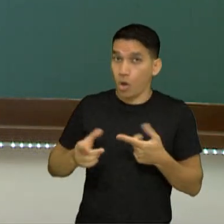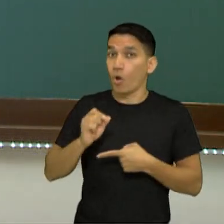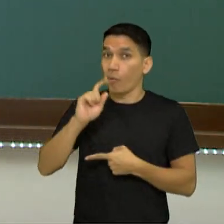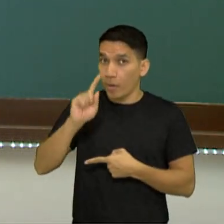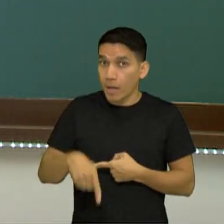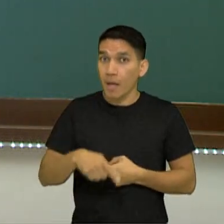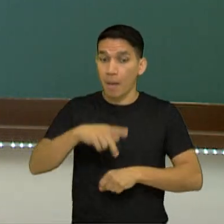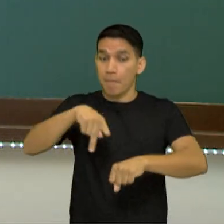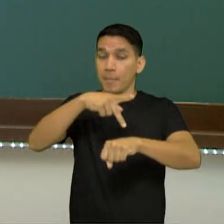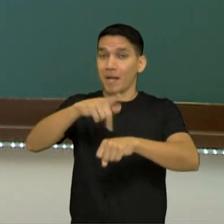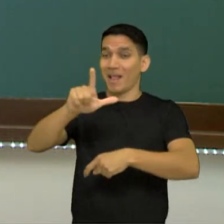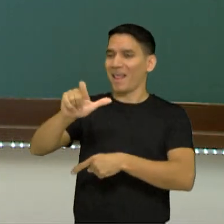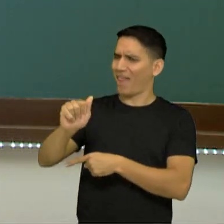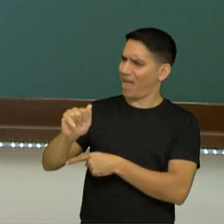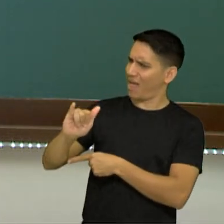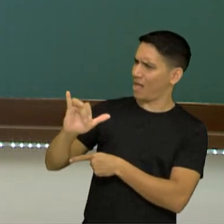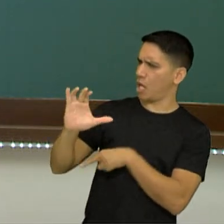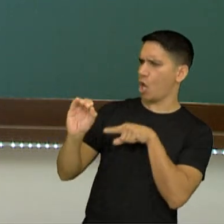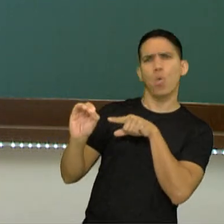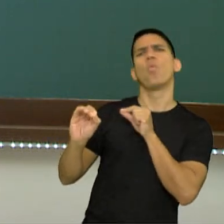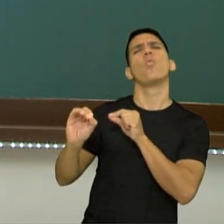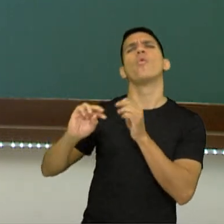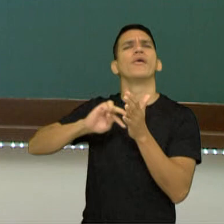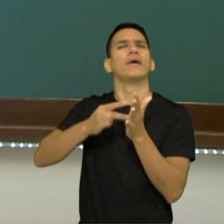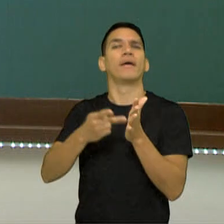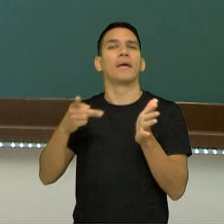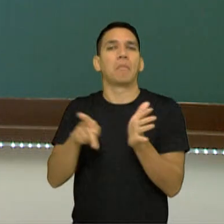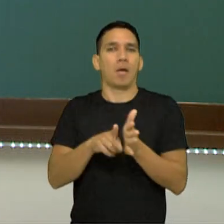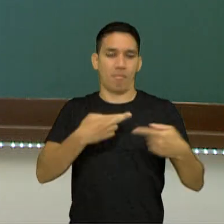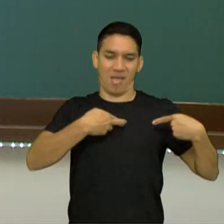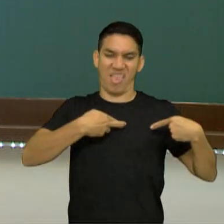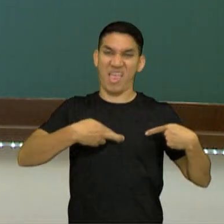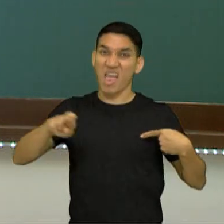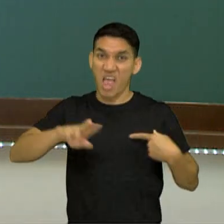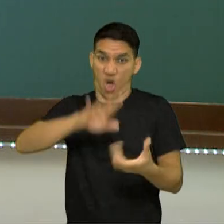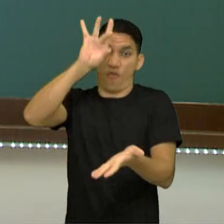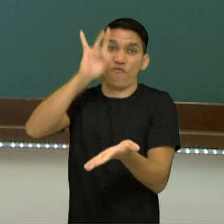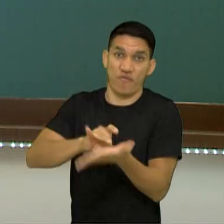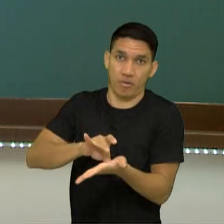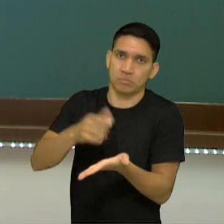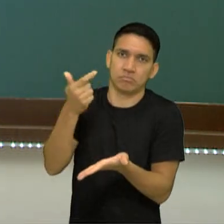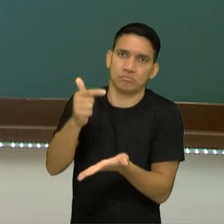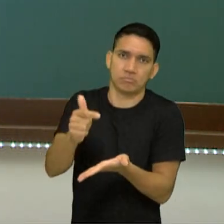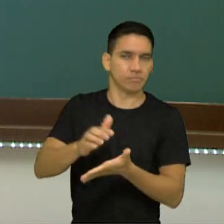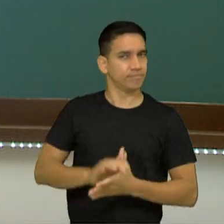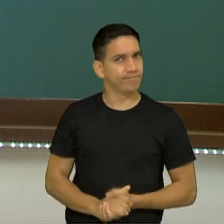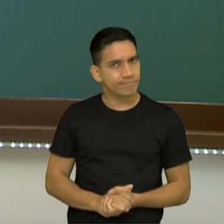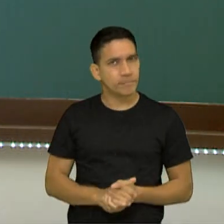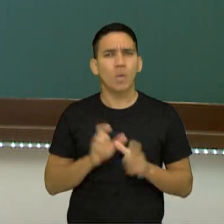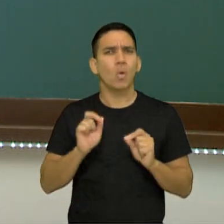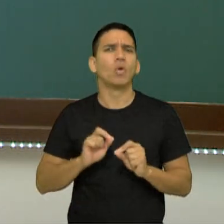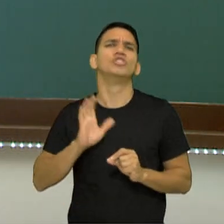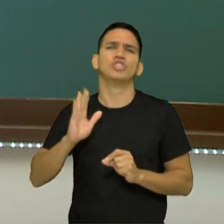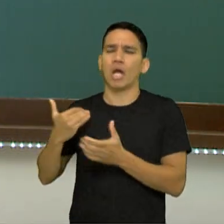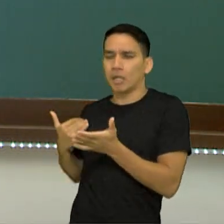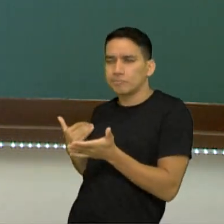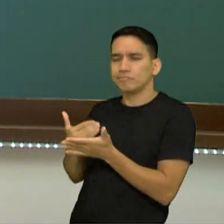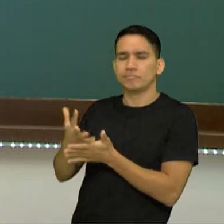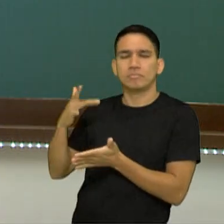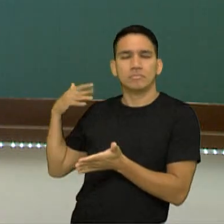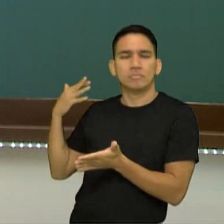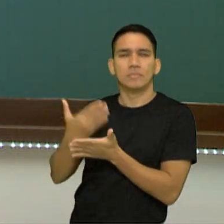país laico, né? Ou seja, ele não tem uma religião oficial, né? Isso acontece desde